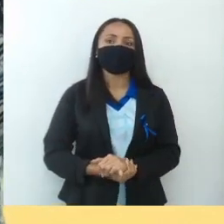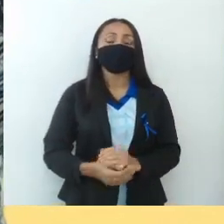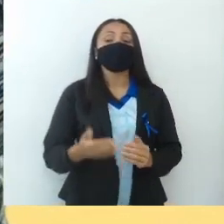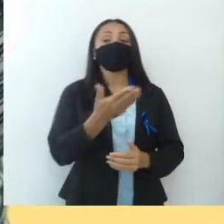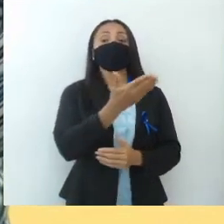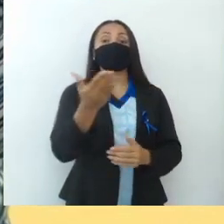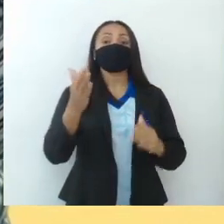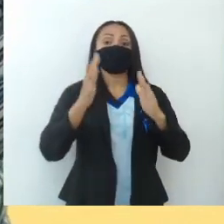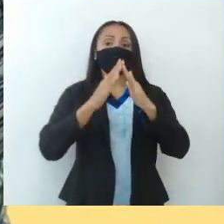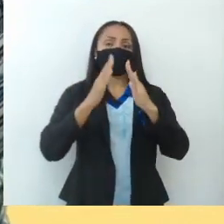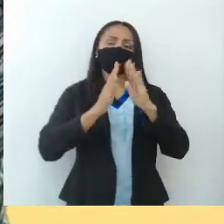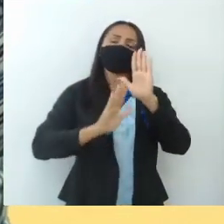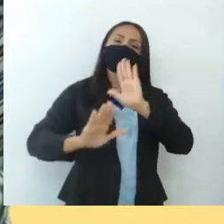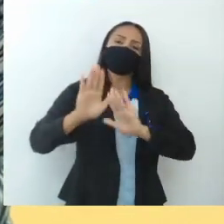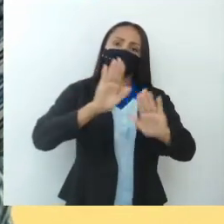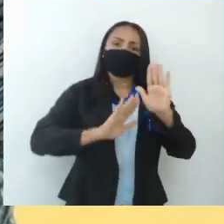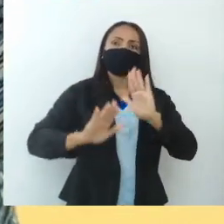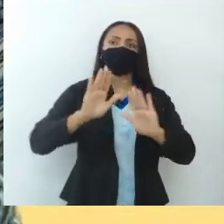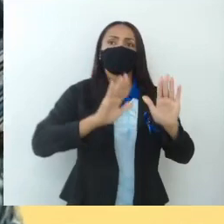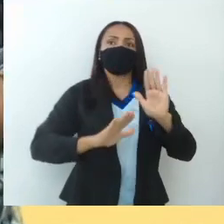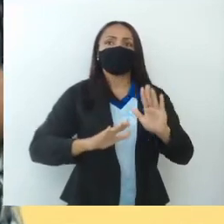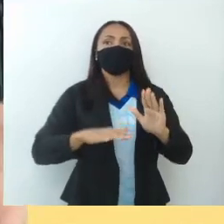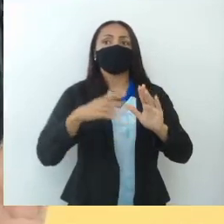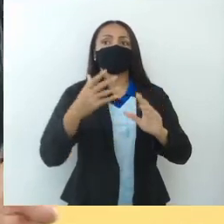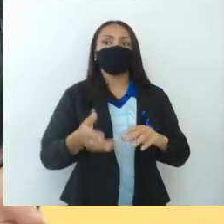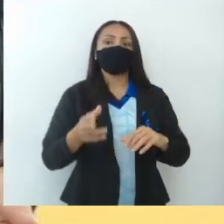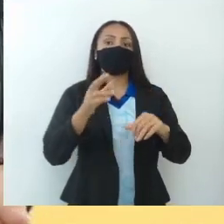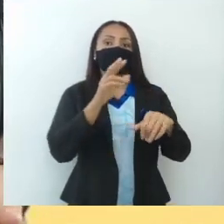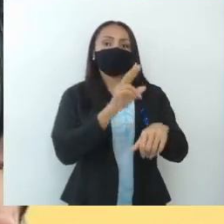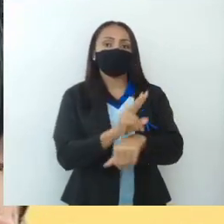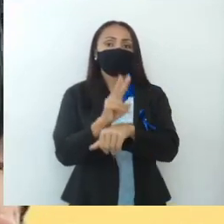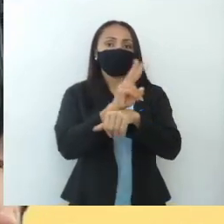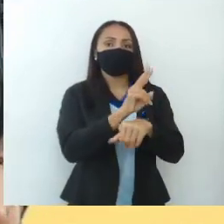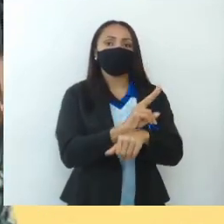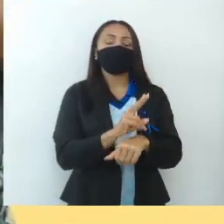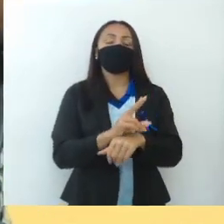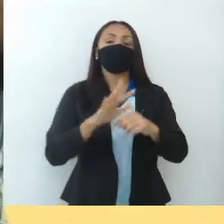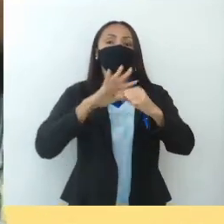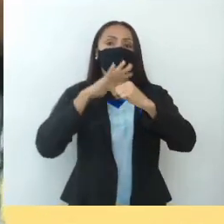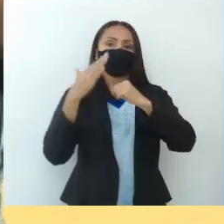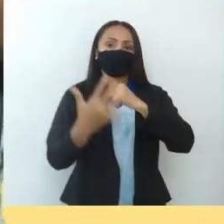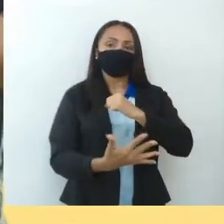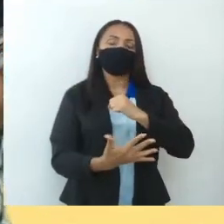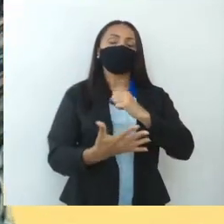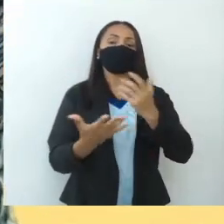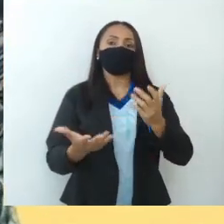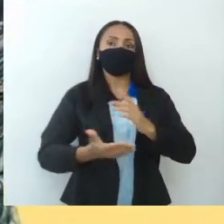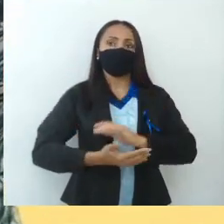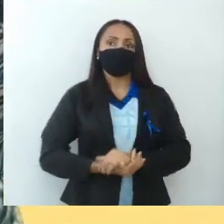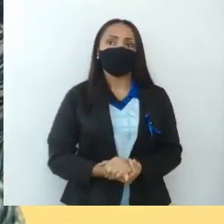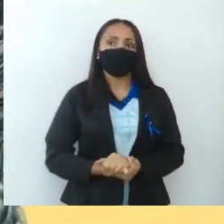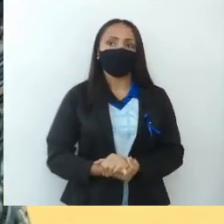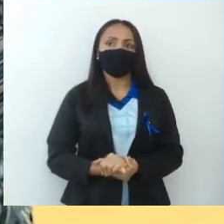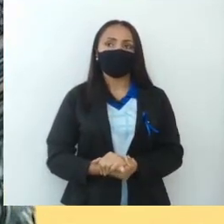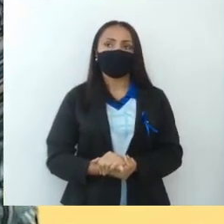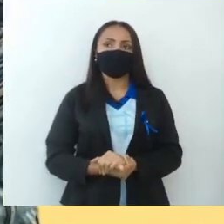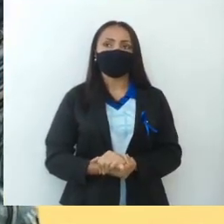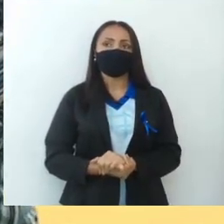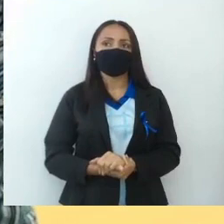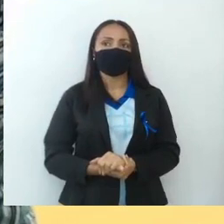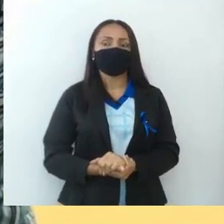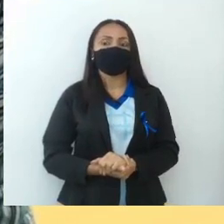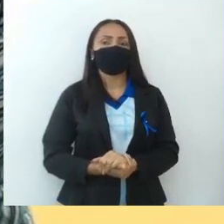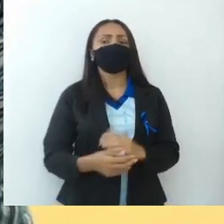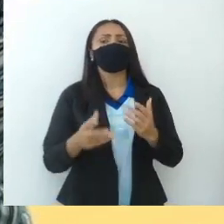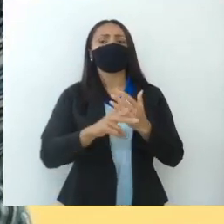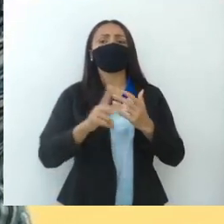tomem cuidado e cuidado com a prevenção contra a Covid-19. Isso, perfeito. Professor, me diga uma coisa.